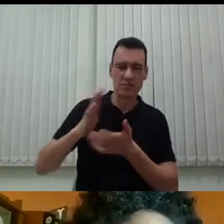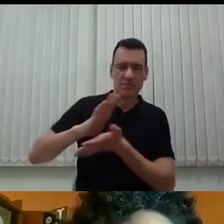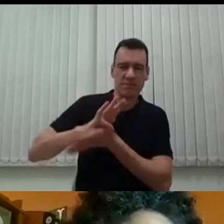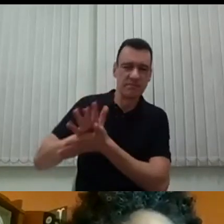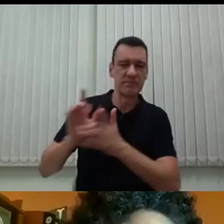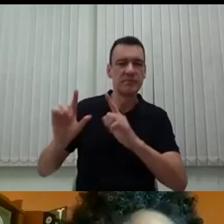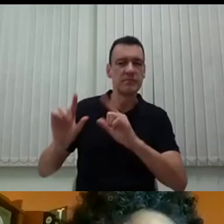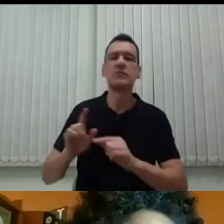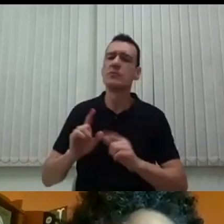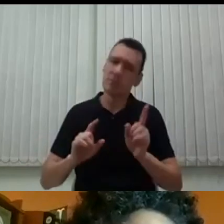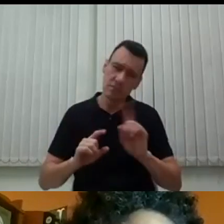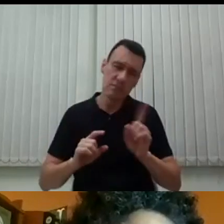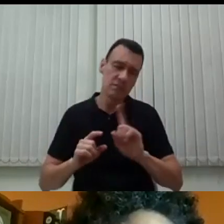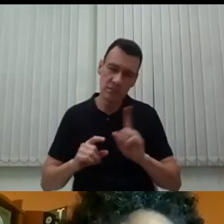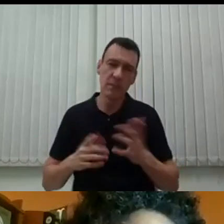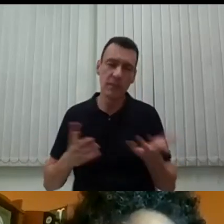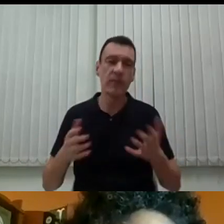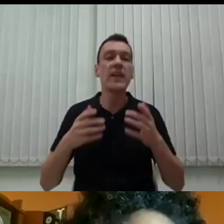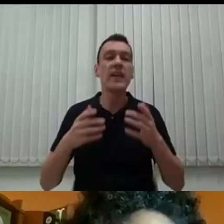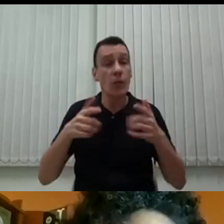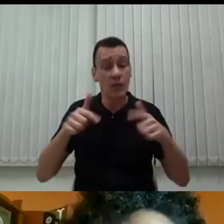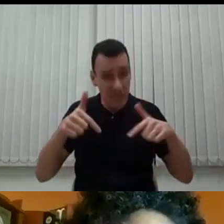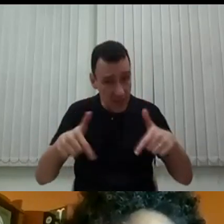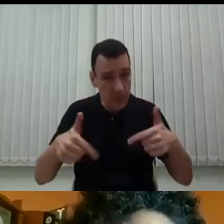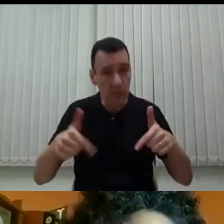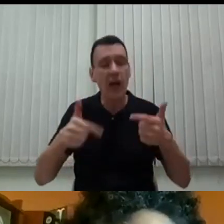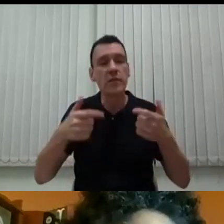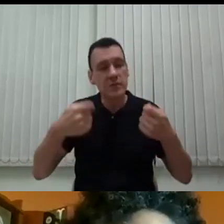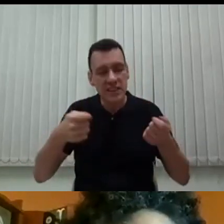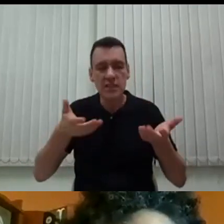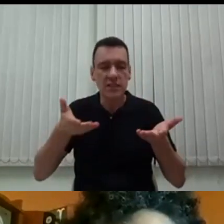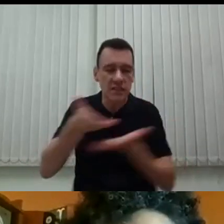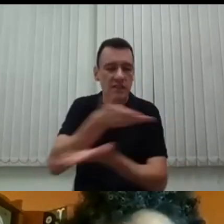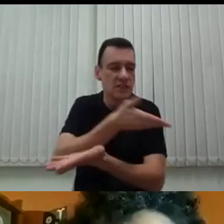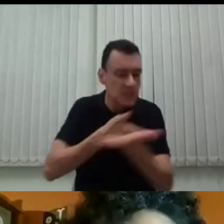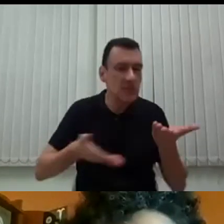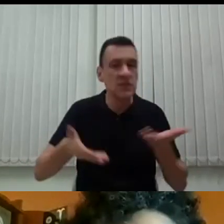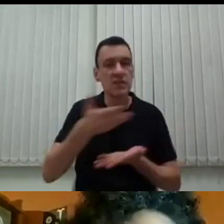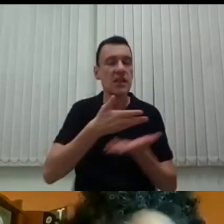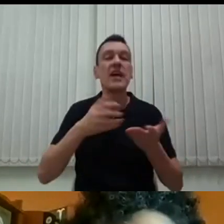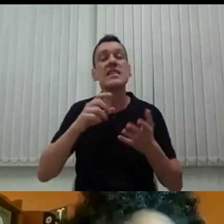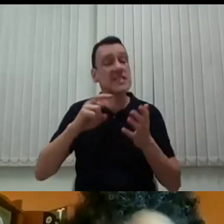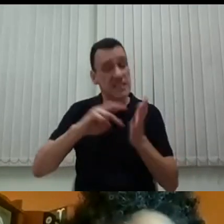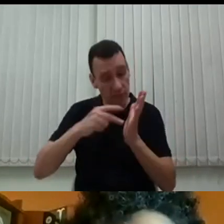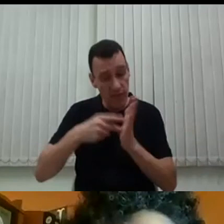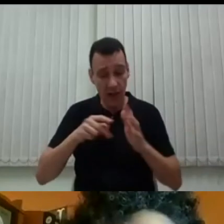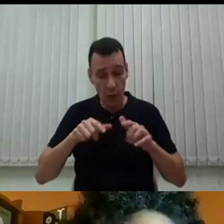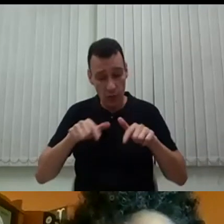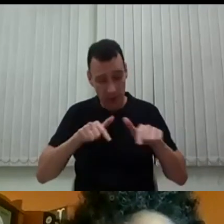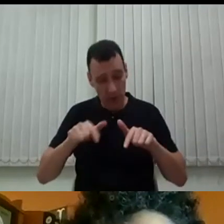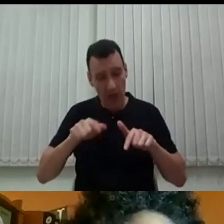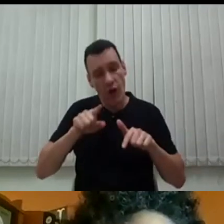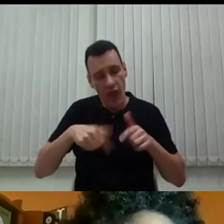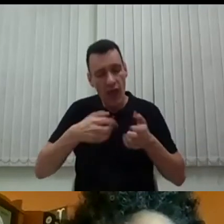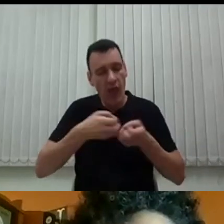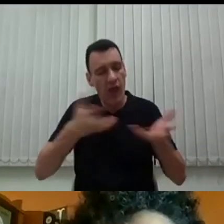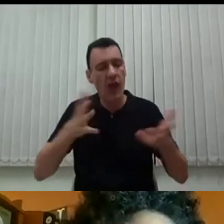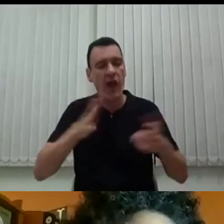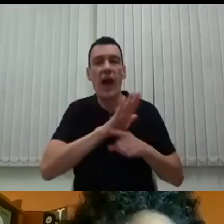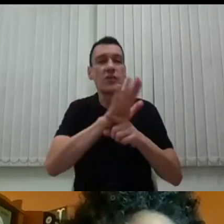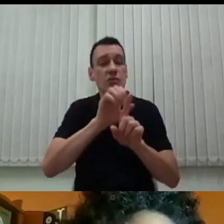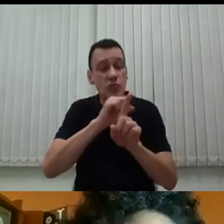dupla, é um olhar duplo, um trabalho voltado para toda a sociedade. E assim a gente espera que